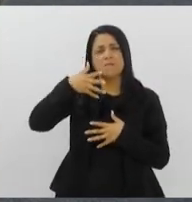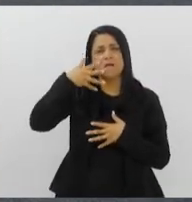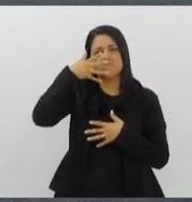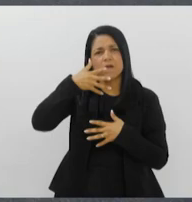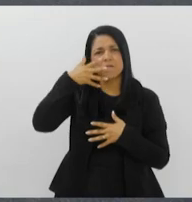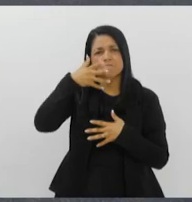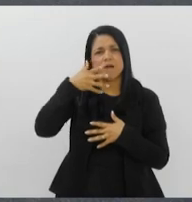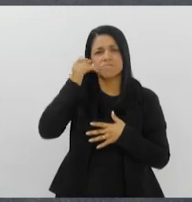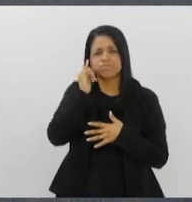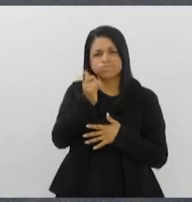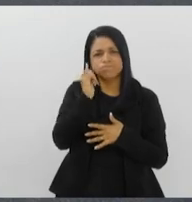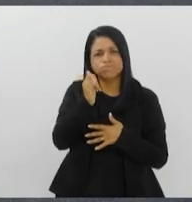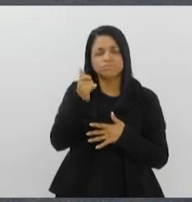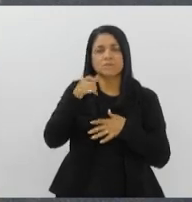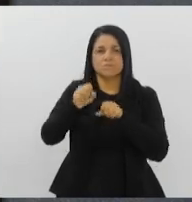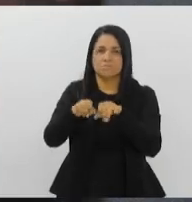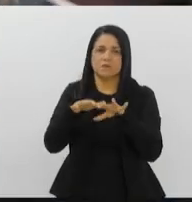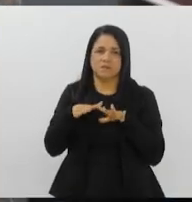sucessivamente em plenário.